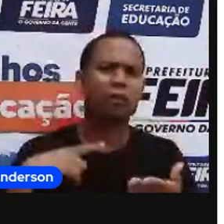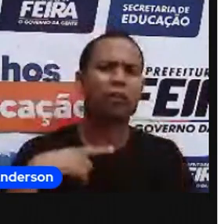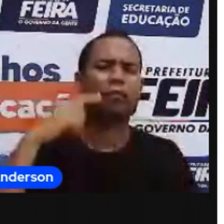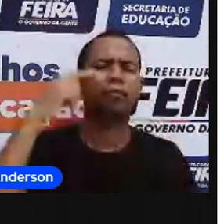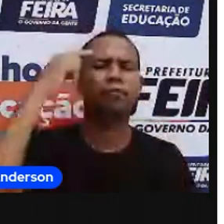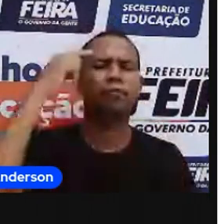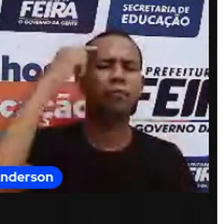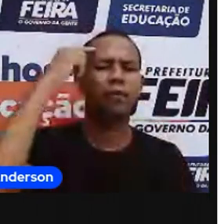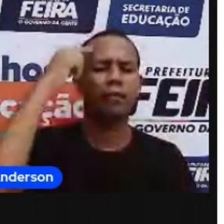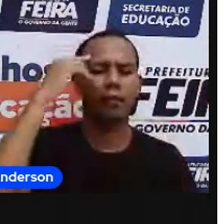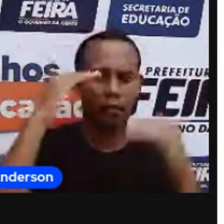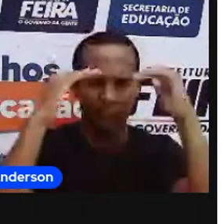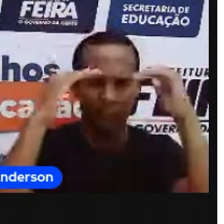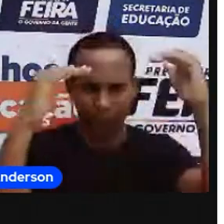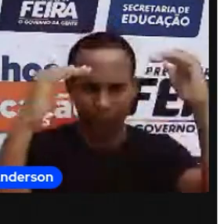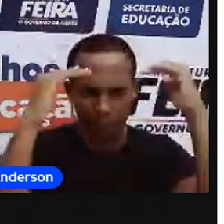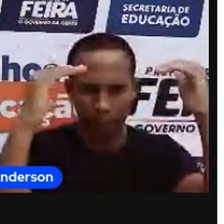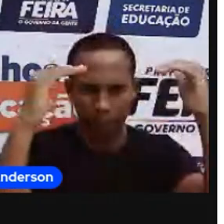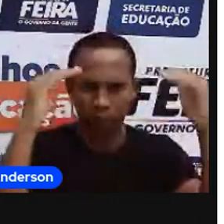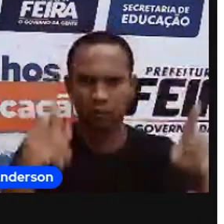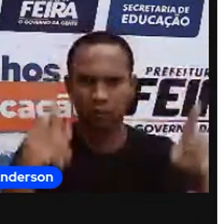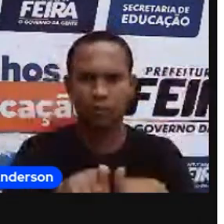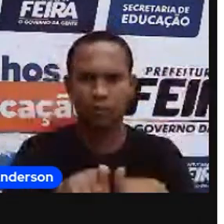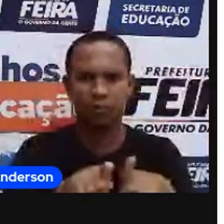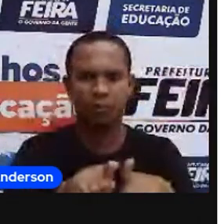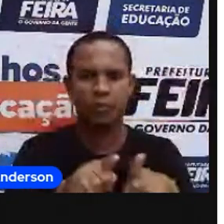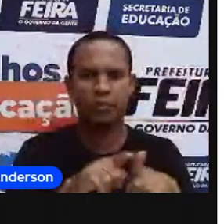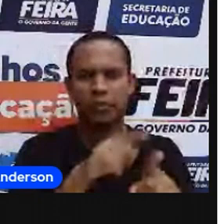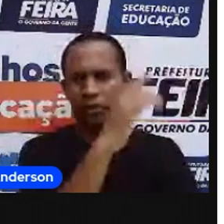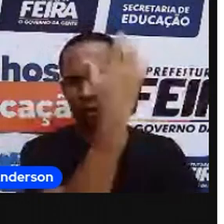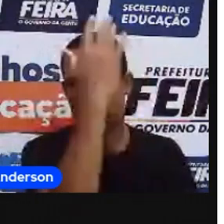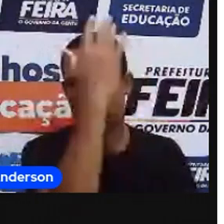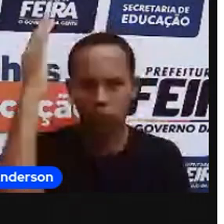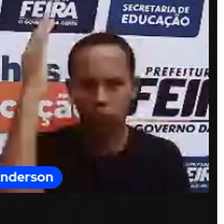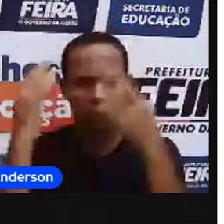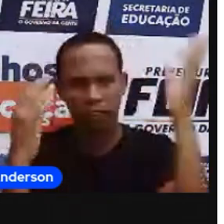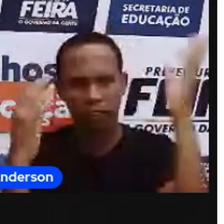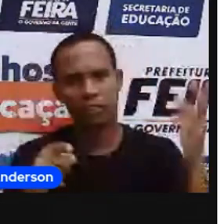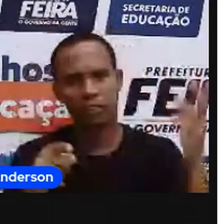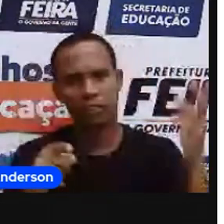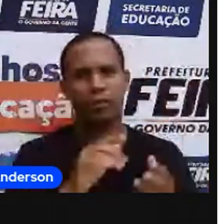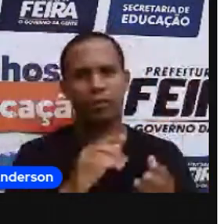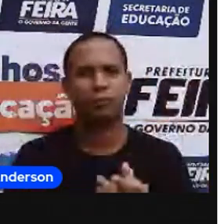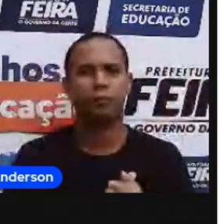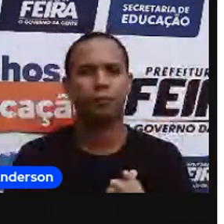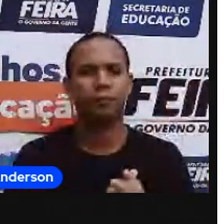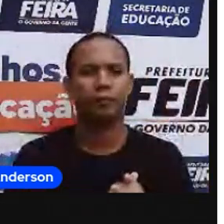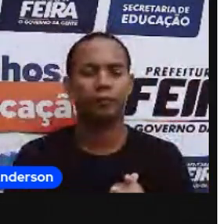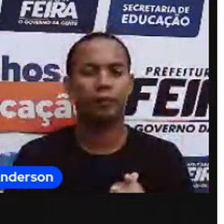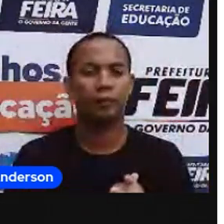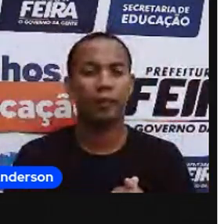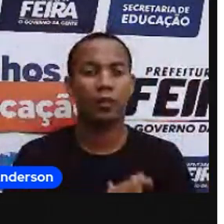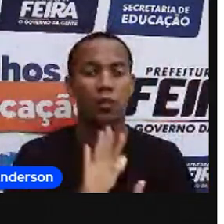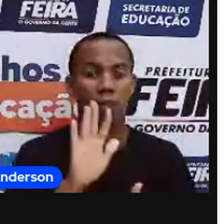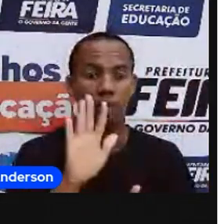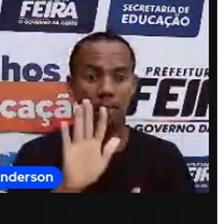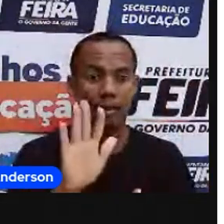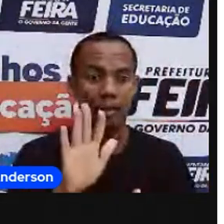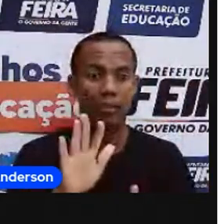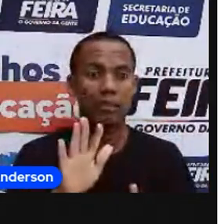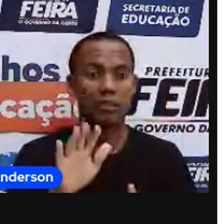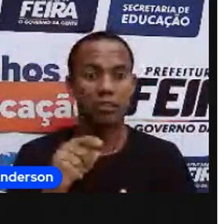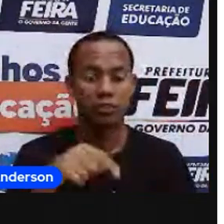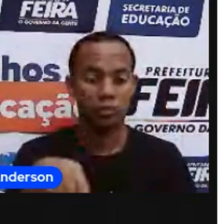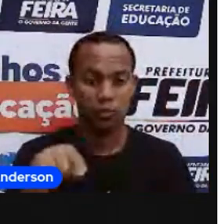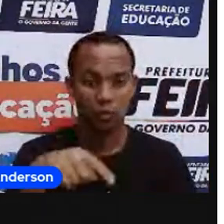Ainda bem, porque alguém, né, tem que ter a consciência da importância da natureza. Só que cabe a gente agora